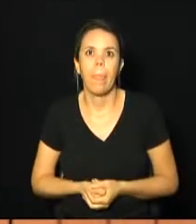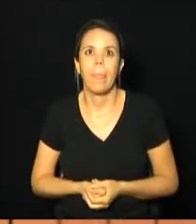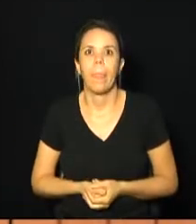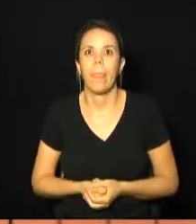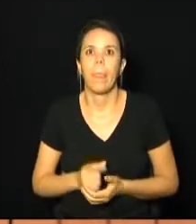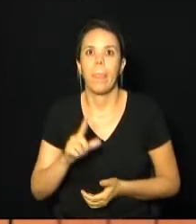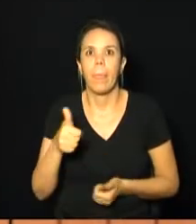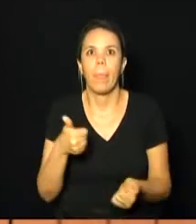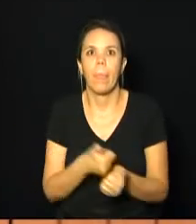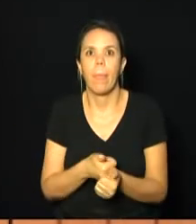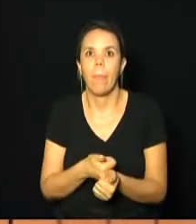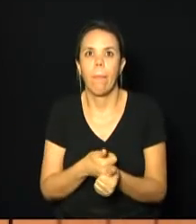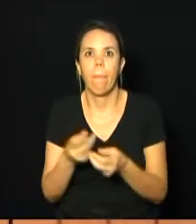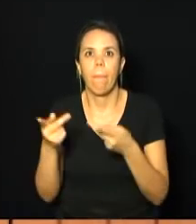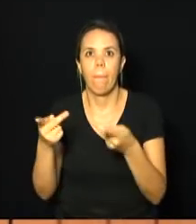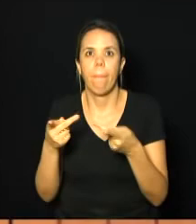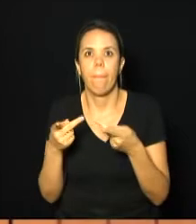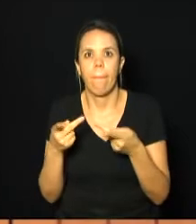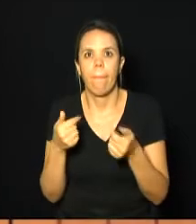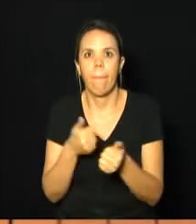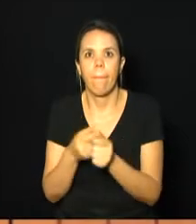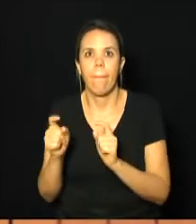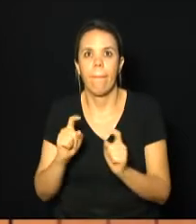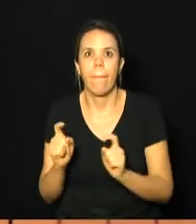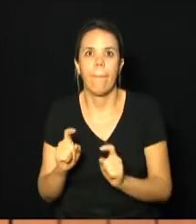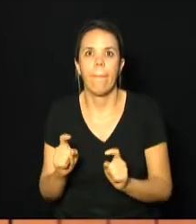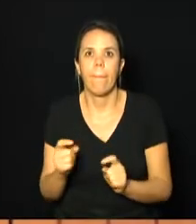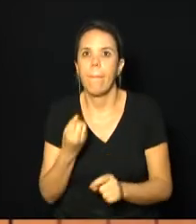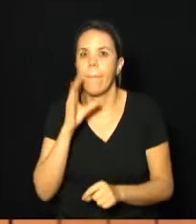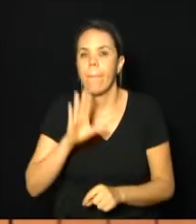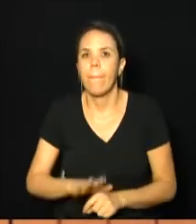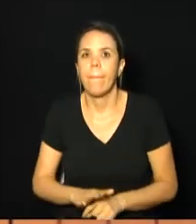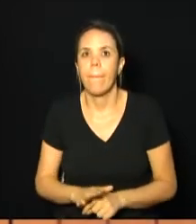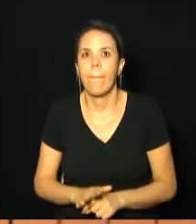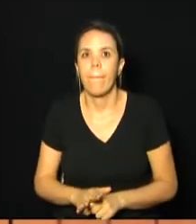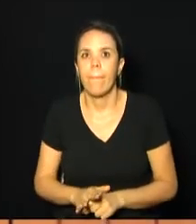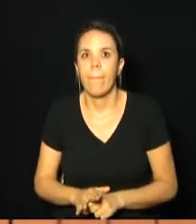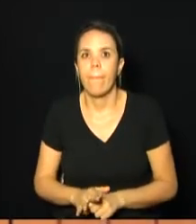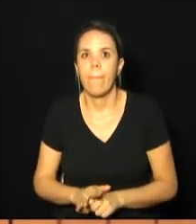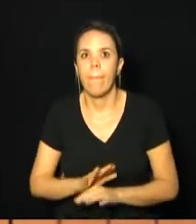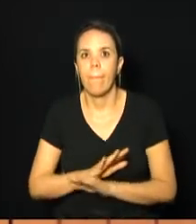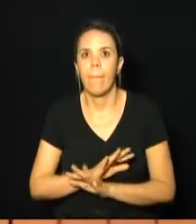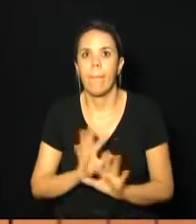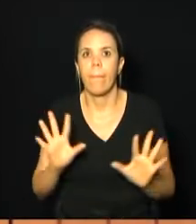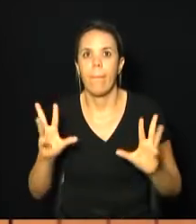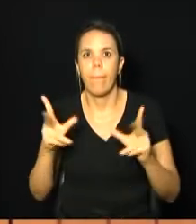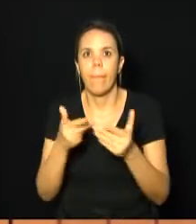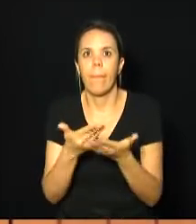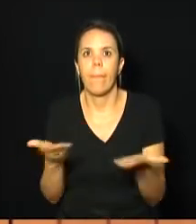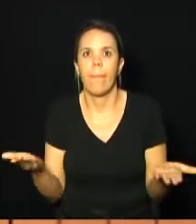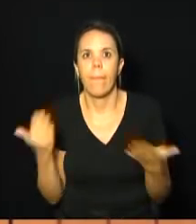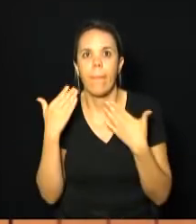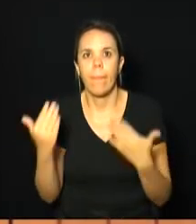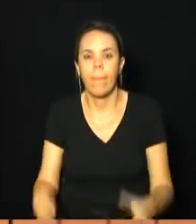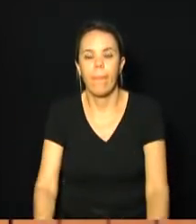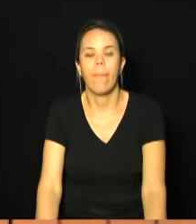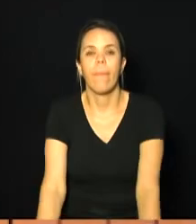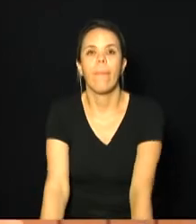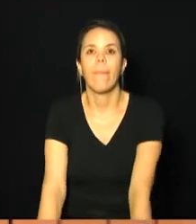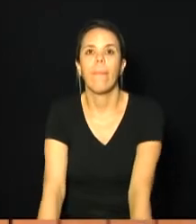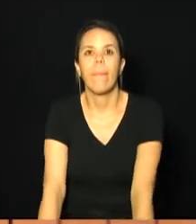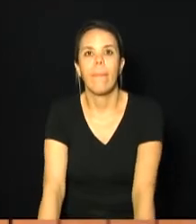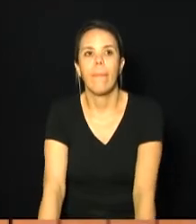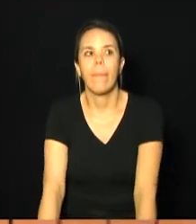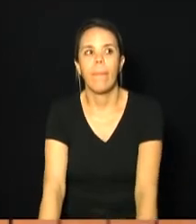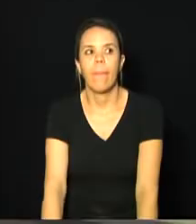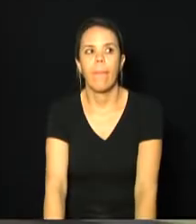logo, logo a gente já convida para a próxima reunião. Boa tarde a todos e obrigada.